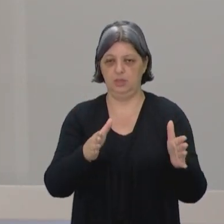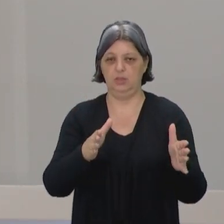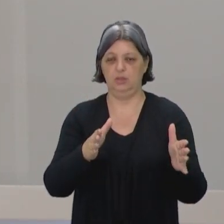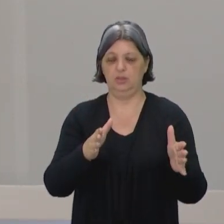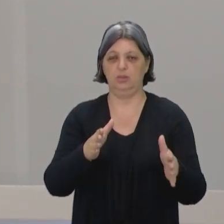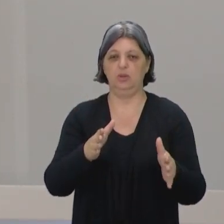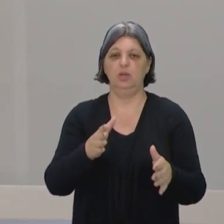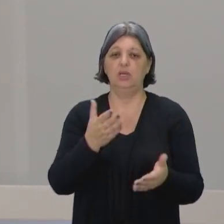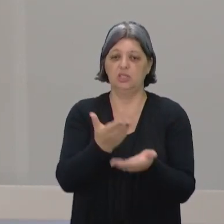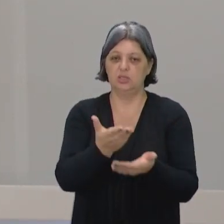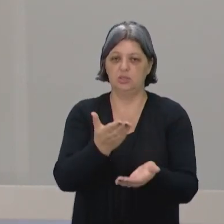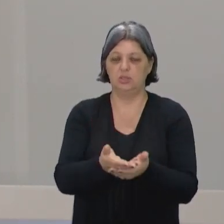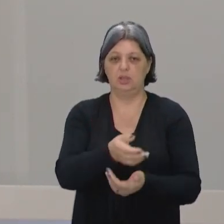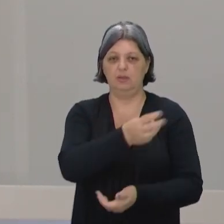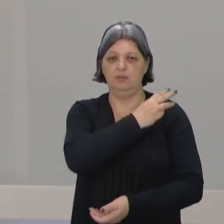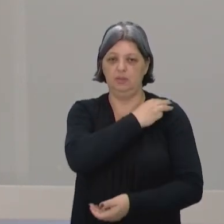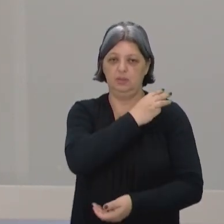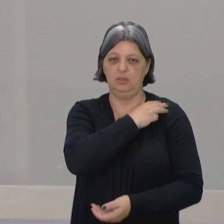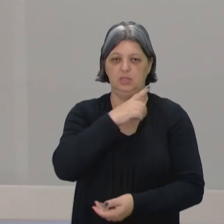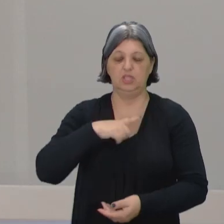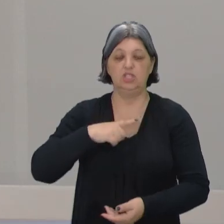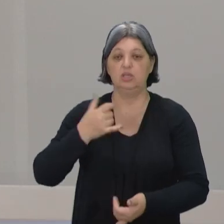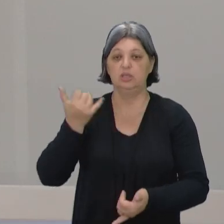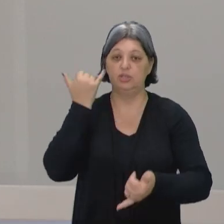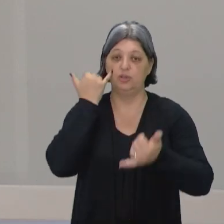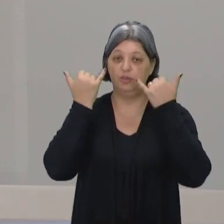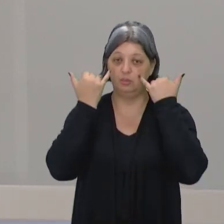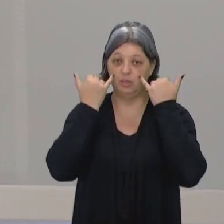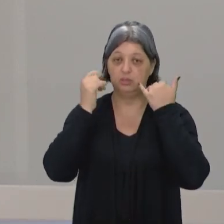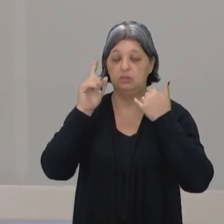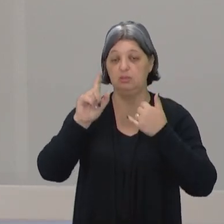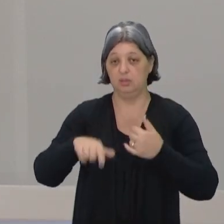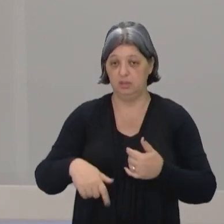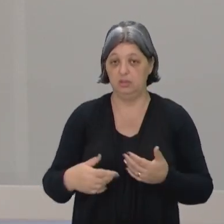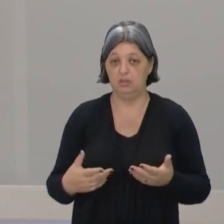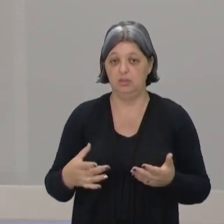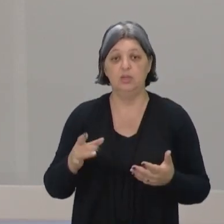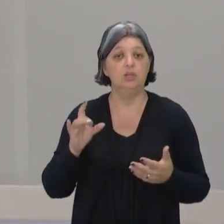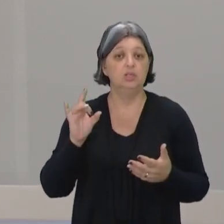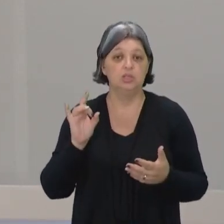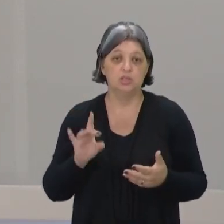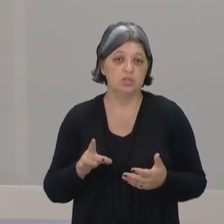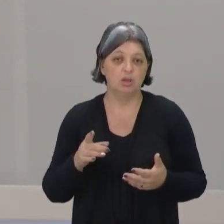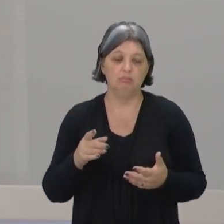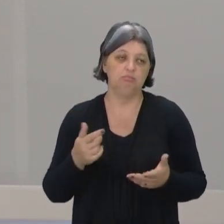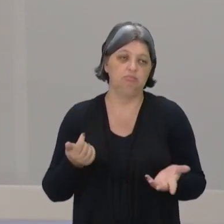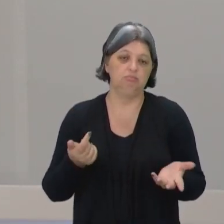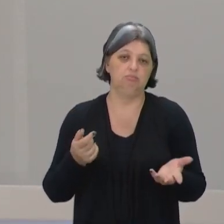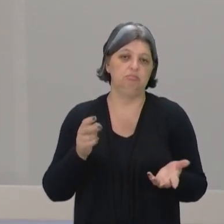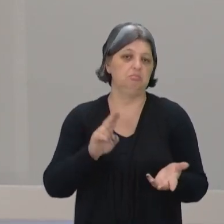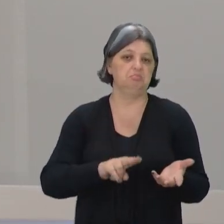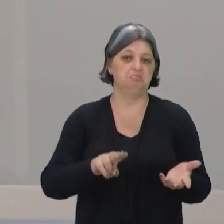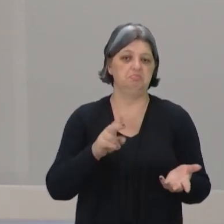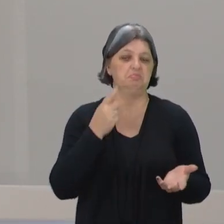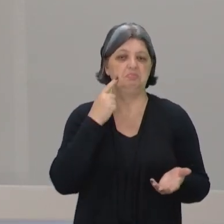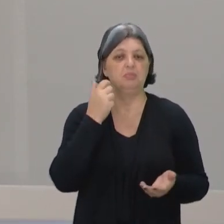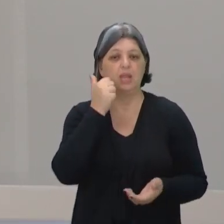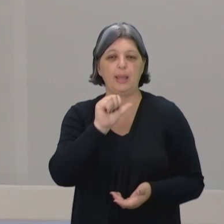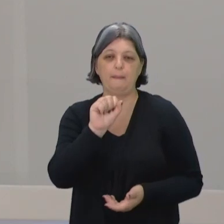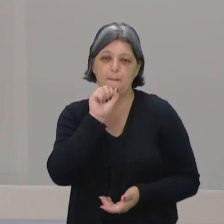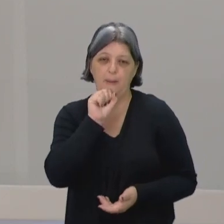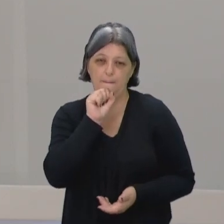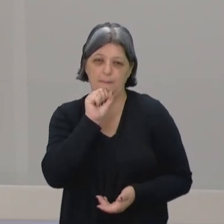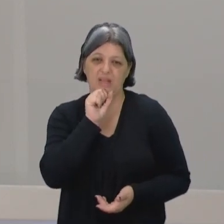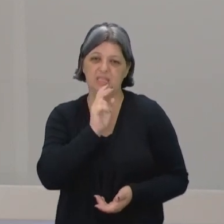Então, o que a gente tinha ali de informação era exatamente um consumidor passivo mesmo. Então, assim, Minha mãe sempre